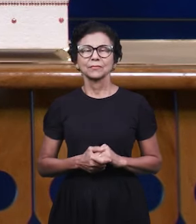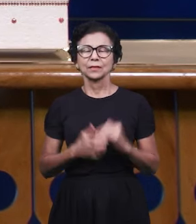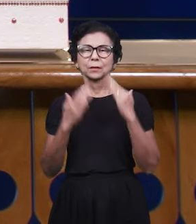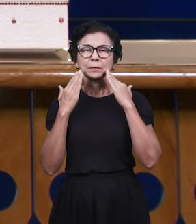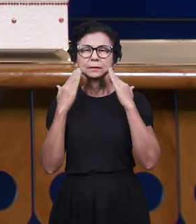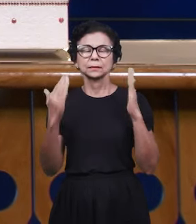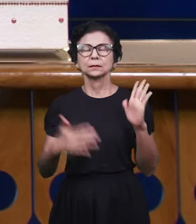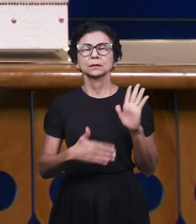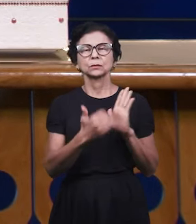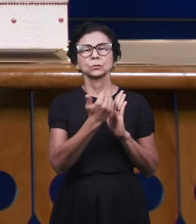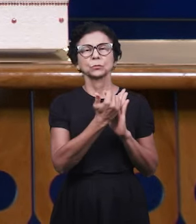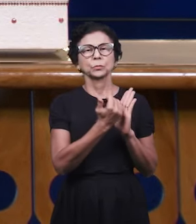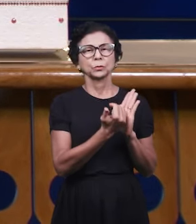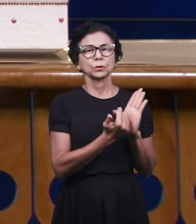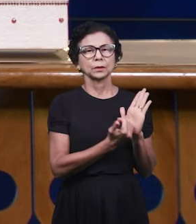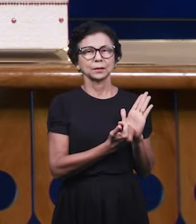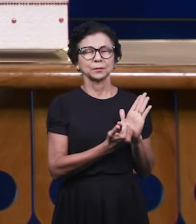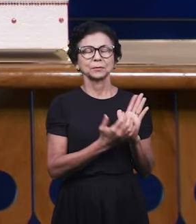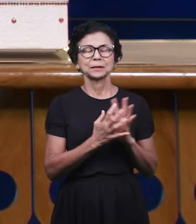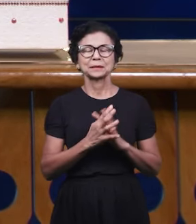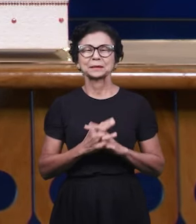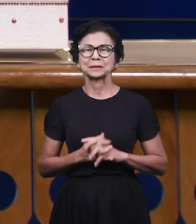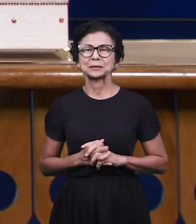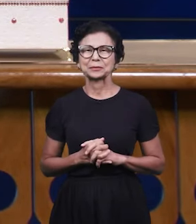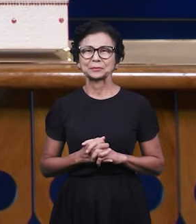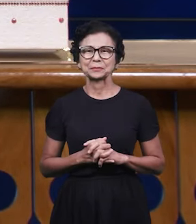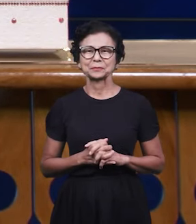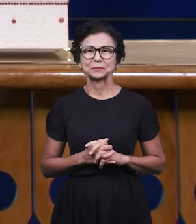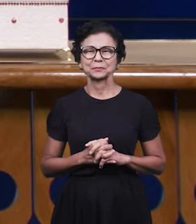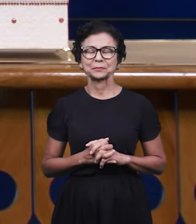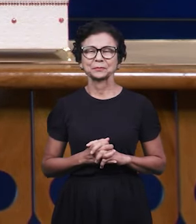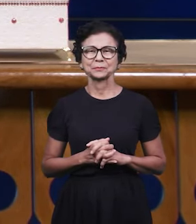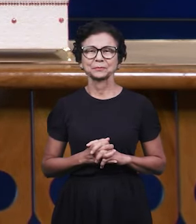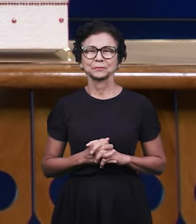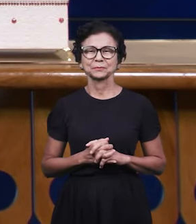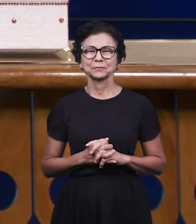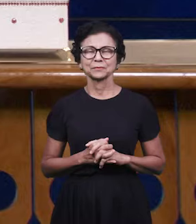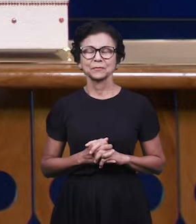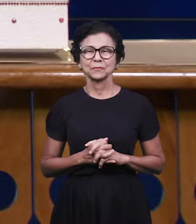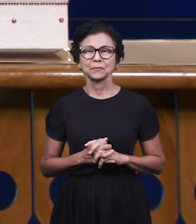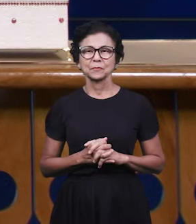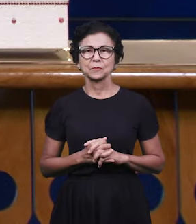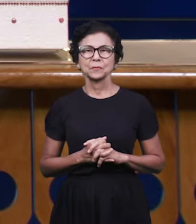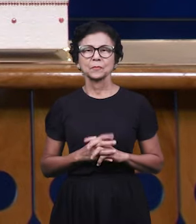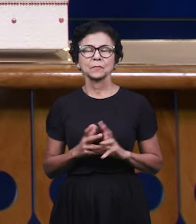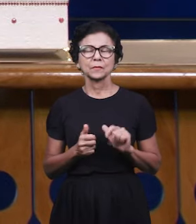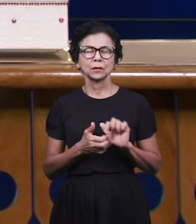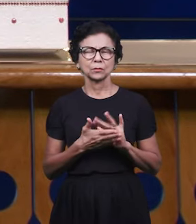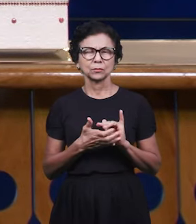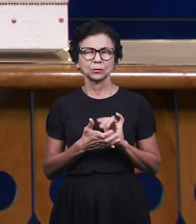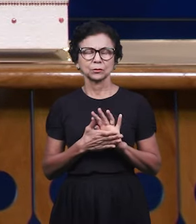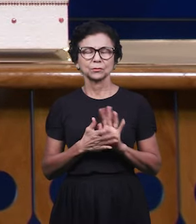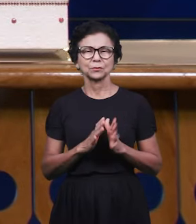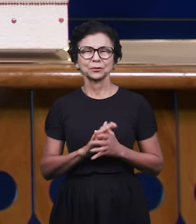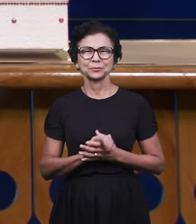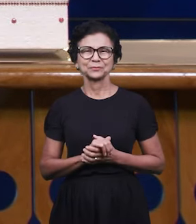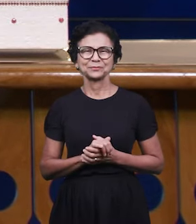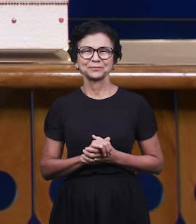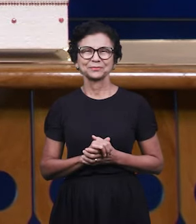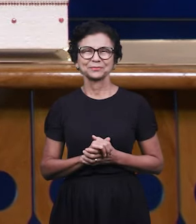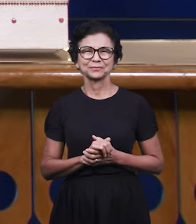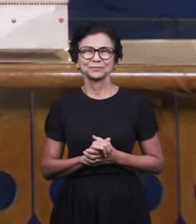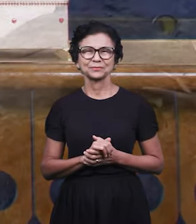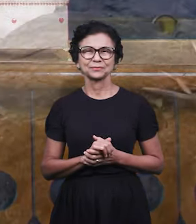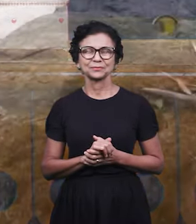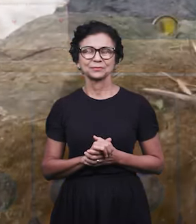o tema que será abordado no Conversas Bíblicas. Então nós vamos cantar um louvor e, na sequência, o pastor Amadeu Loureiro estará na condução